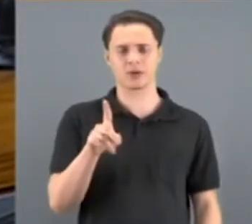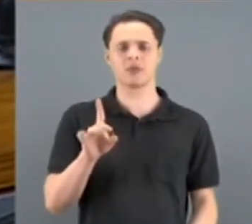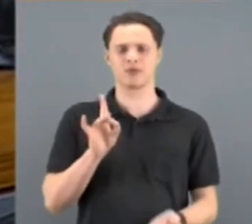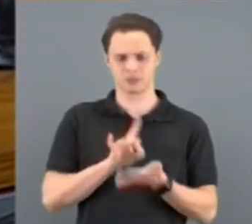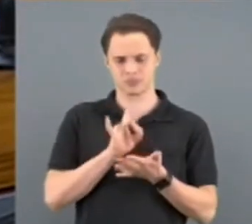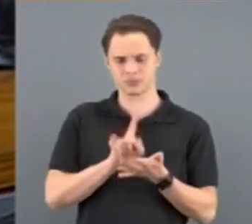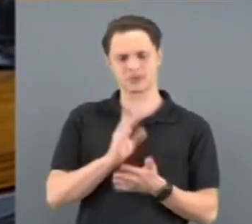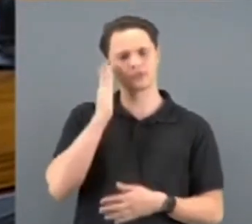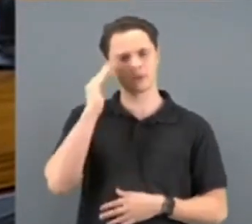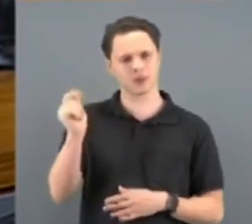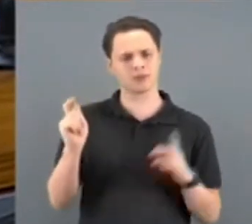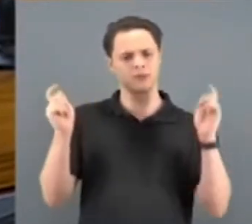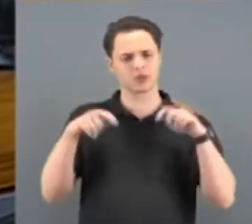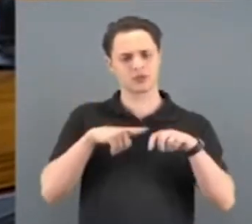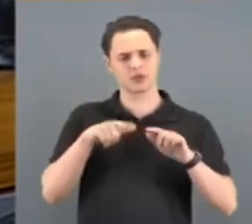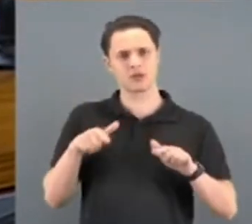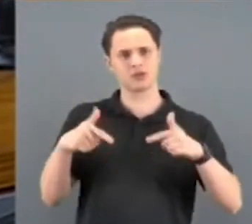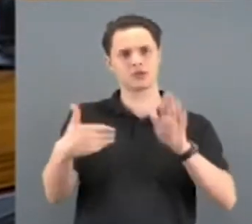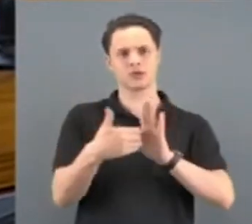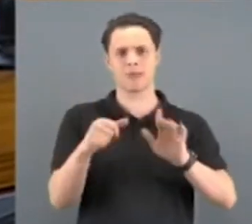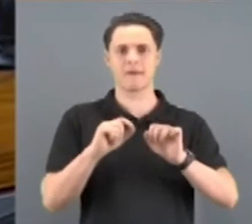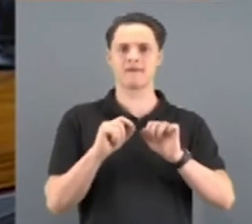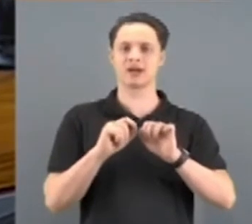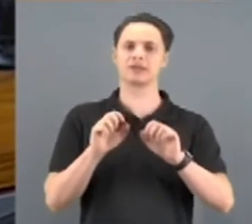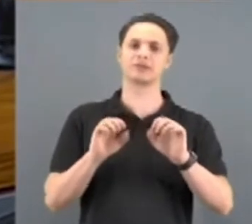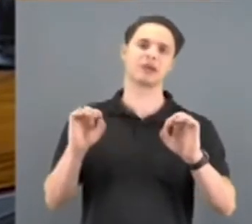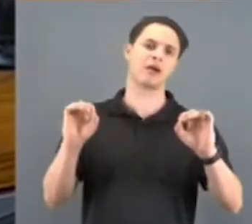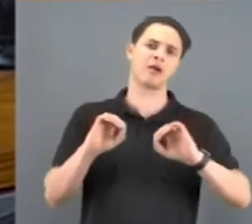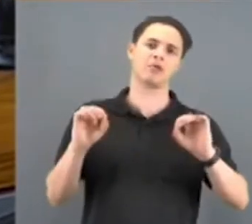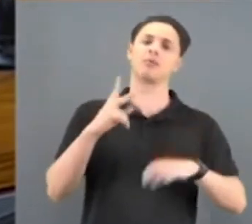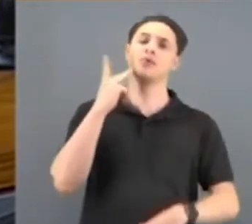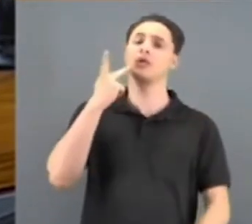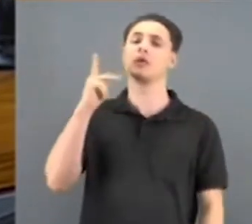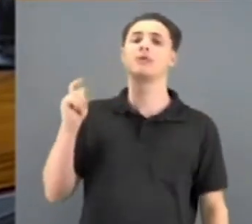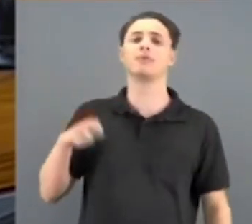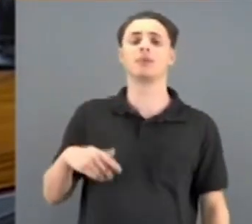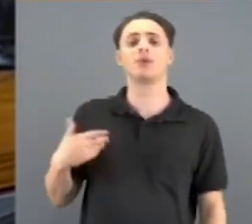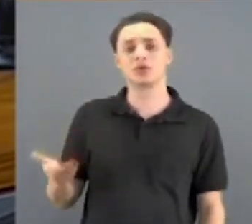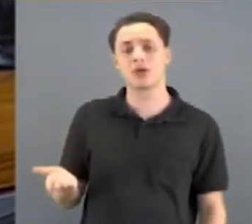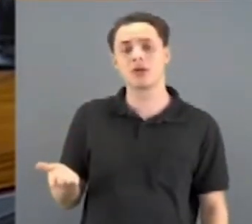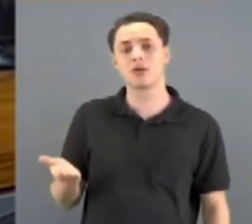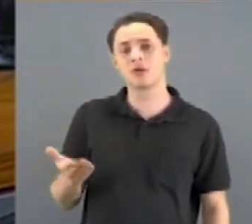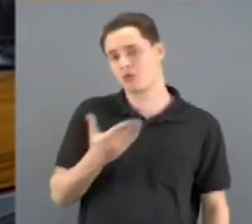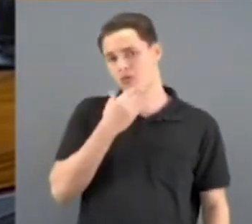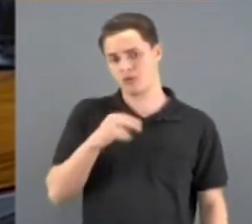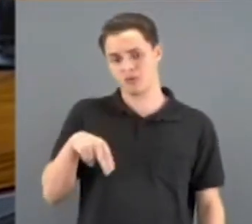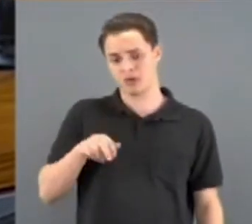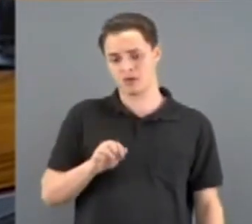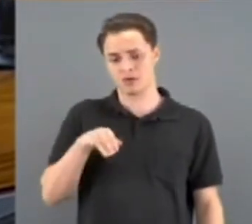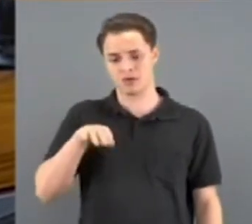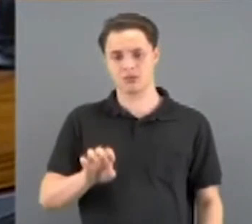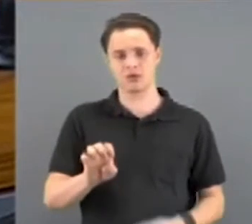mesmo sabendo que poderia ter agido para tirá-los, não fez. Quem disse que poderia tirá-los? O coronel Naime, que esteve aqui,